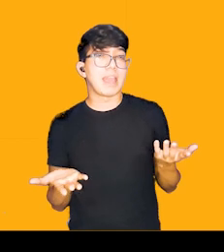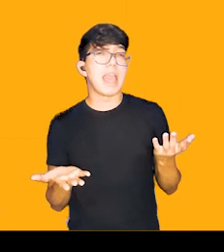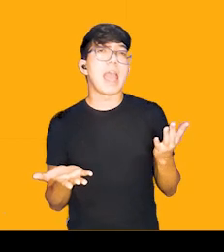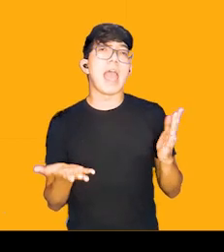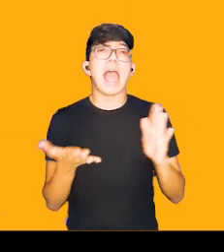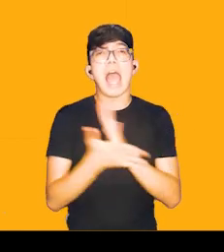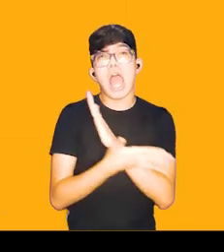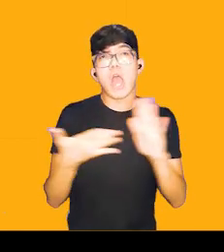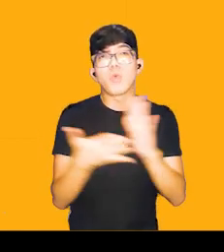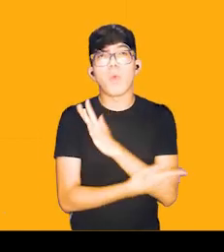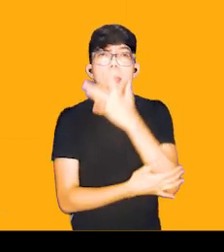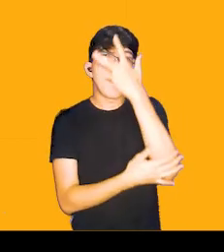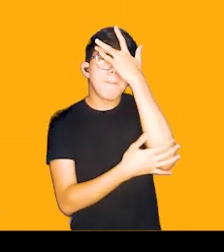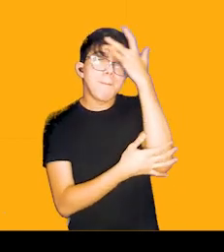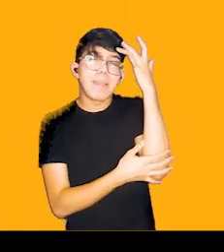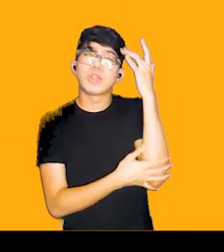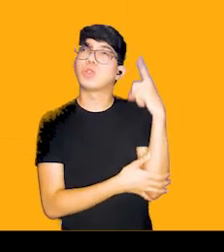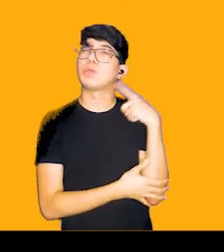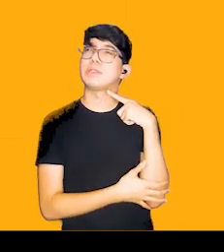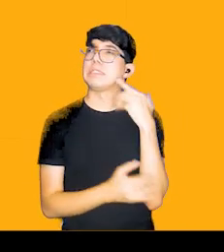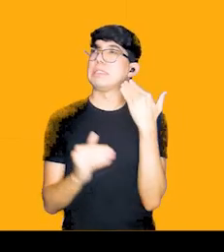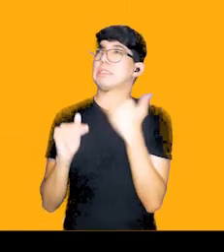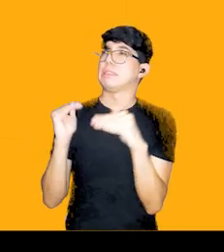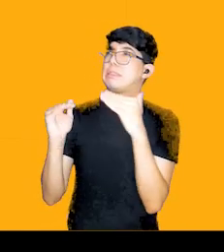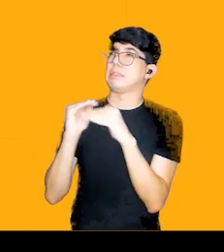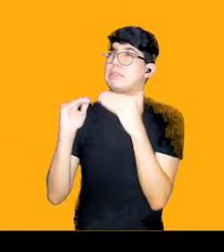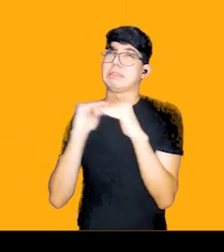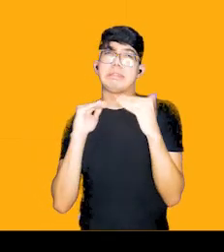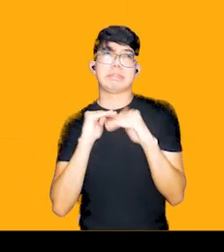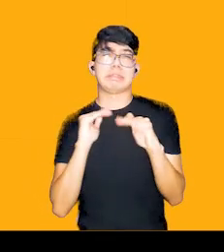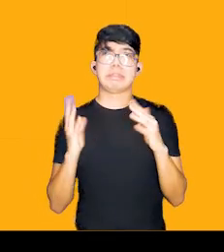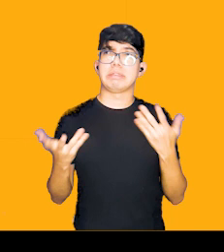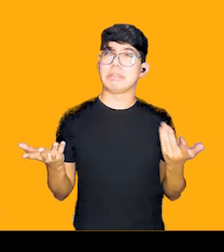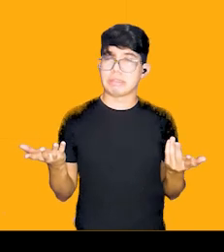as coisas, que a gente não concorda, acho difícil mudar.